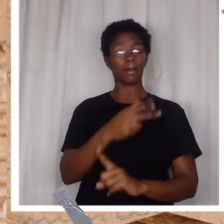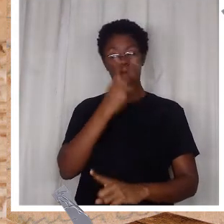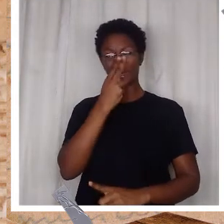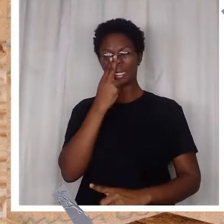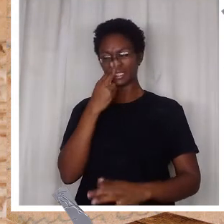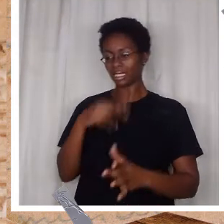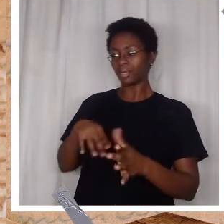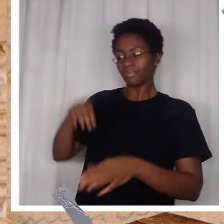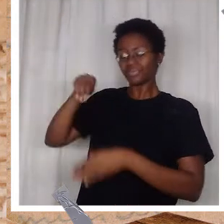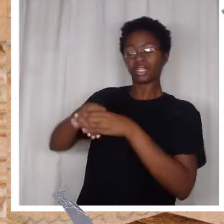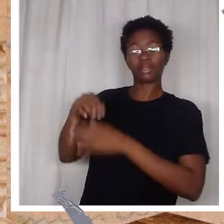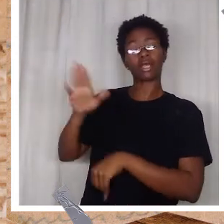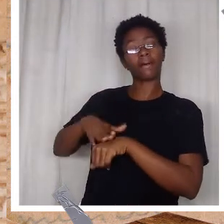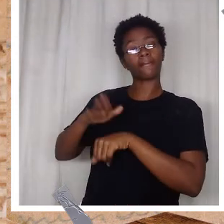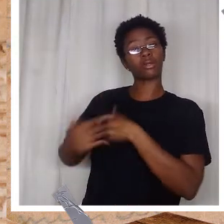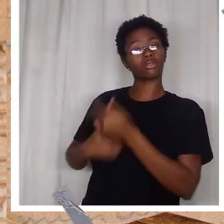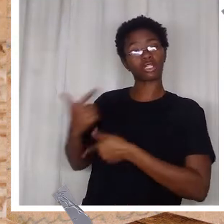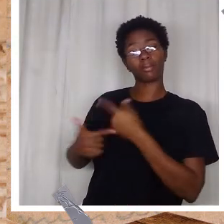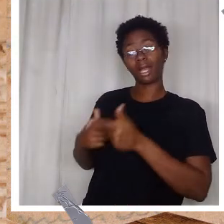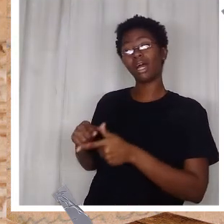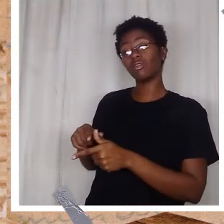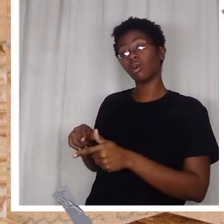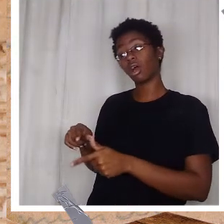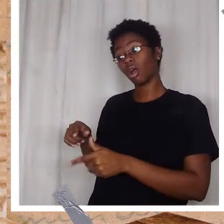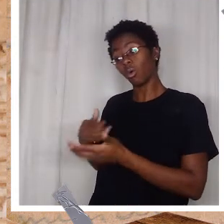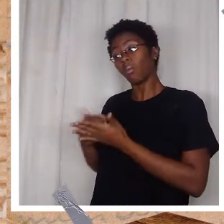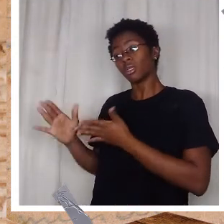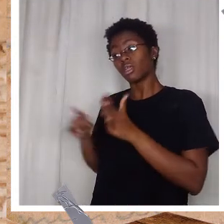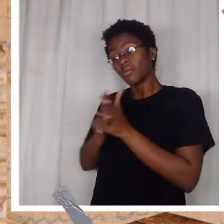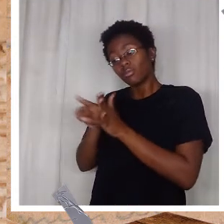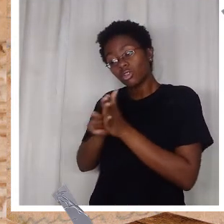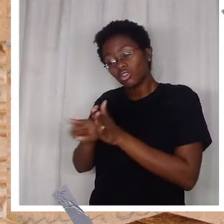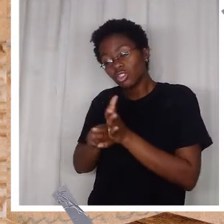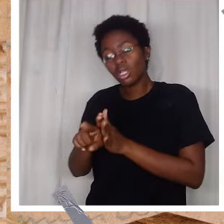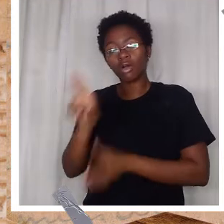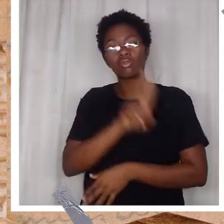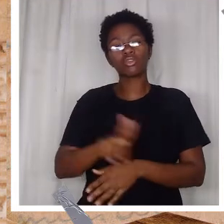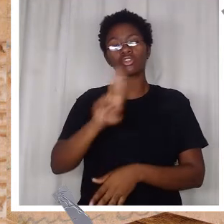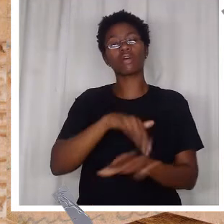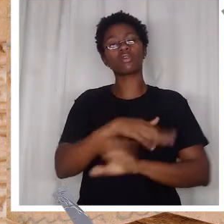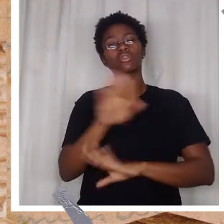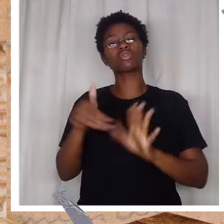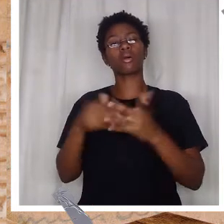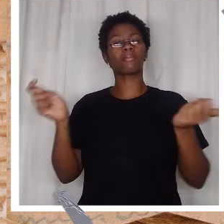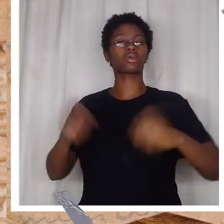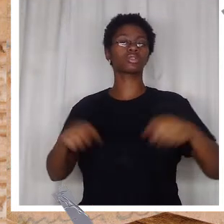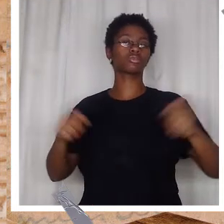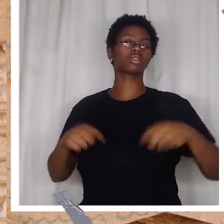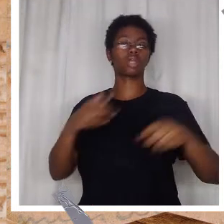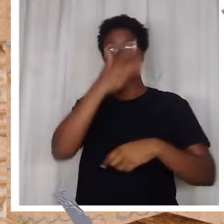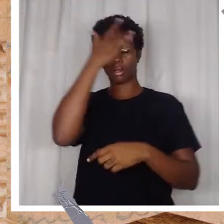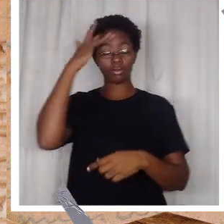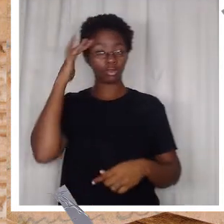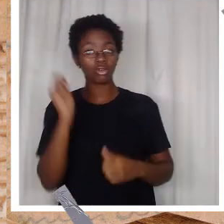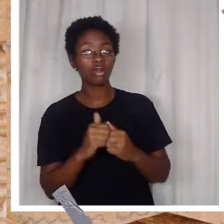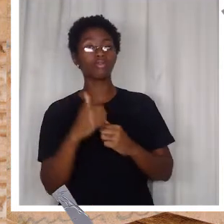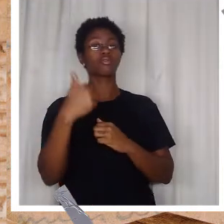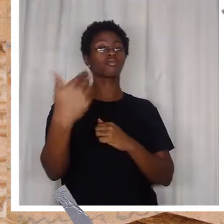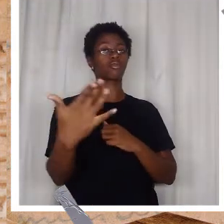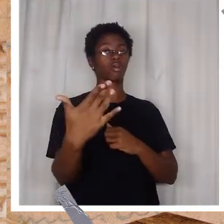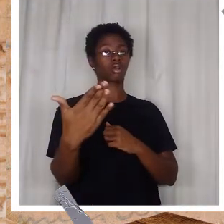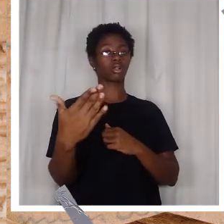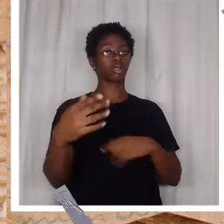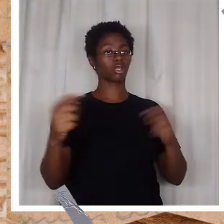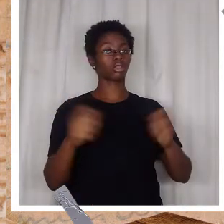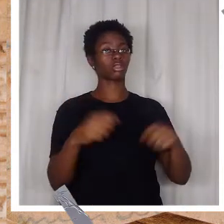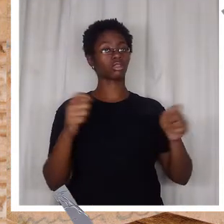obra de arte, usava o palimpsesto, usava toda a possibilidade de quem está na rua tem de construir a sua cultura,